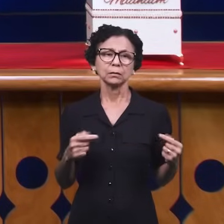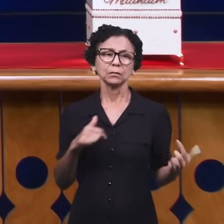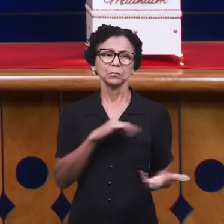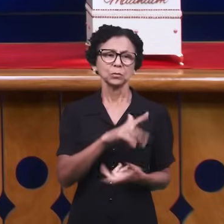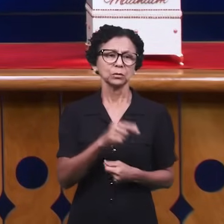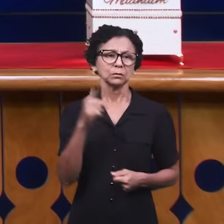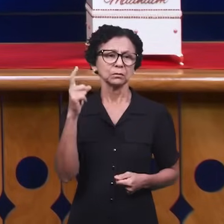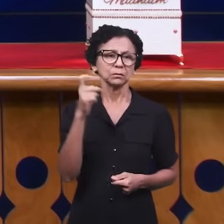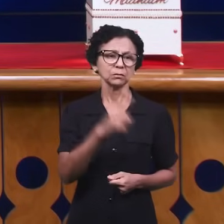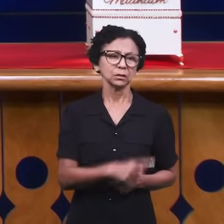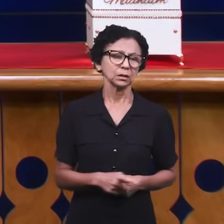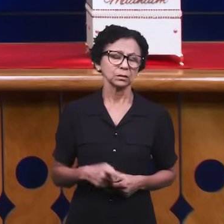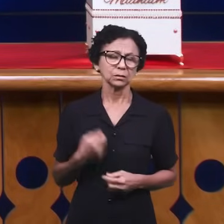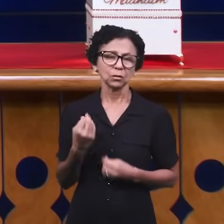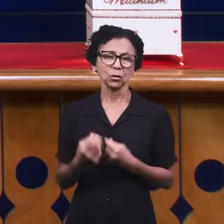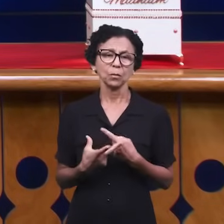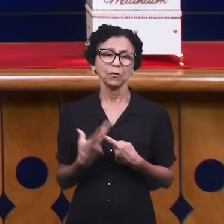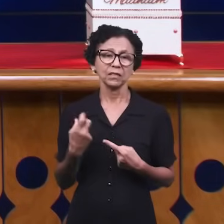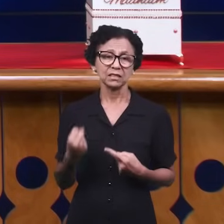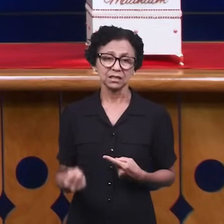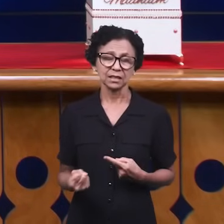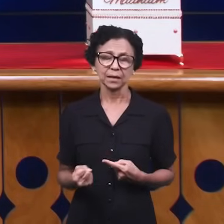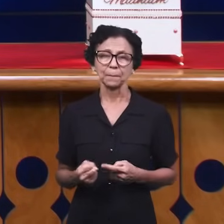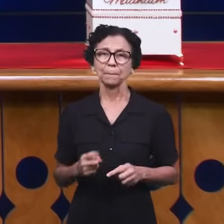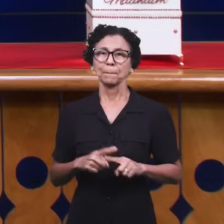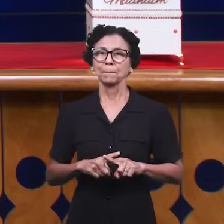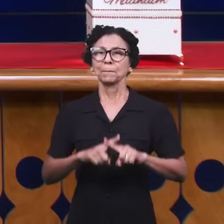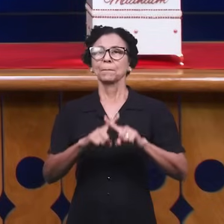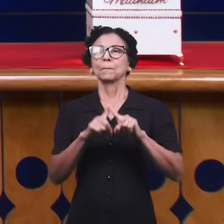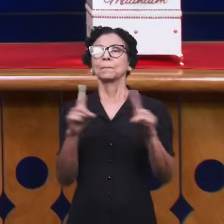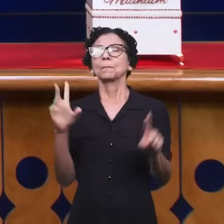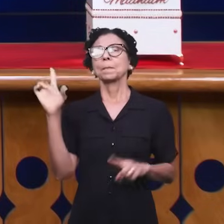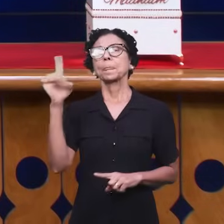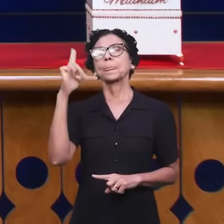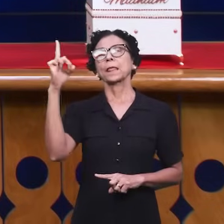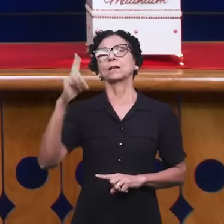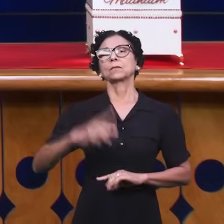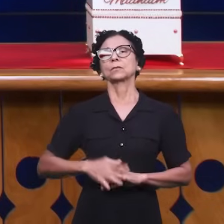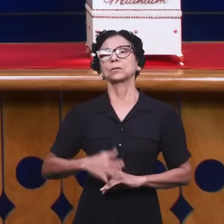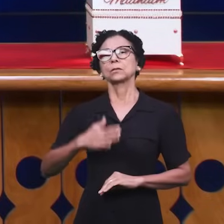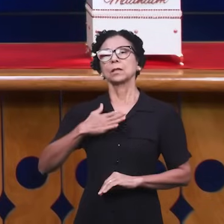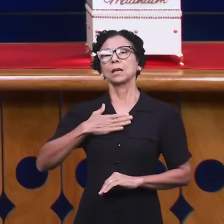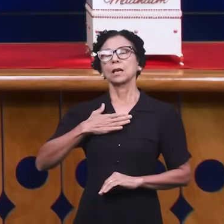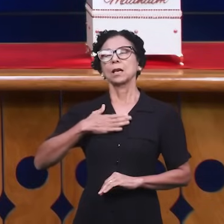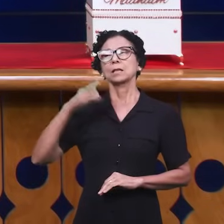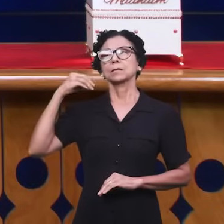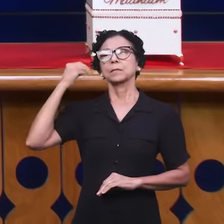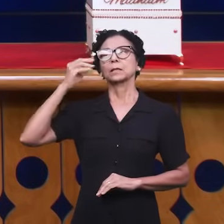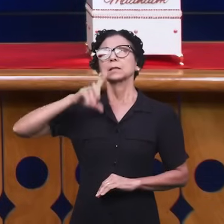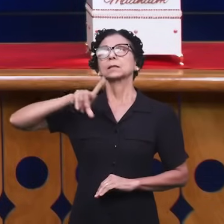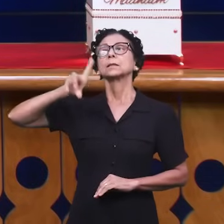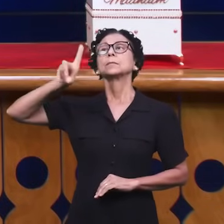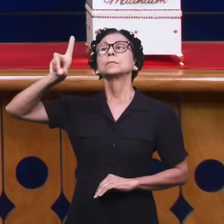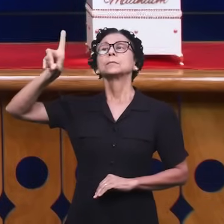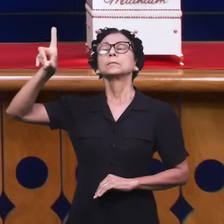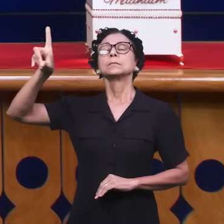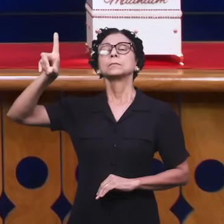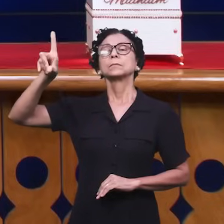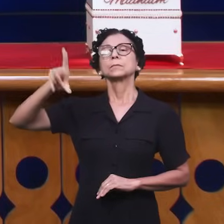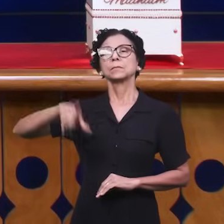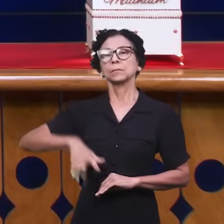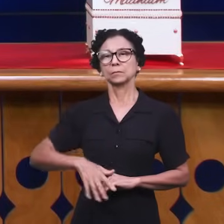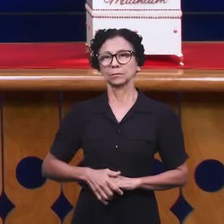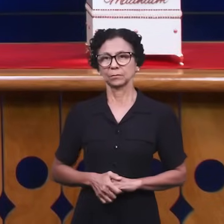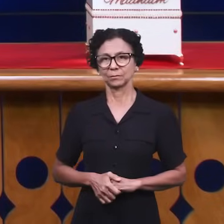isso. Ele falou, olha, a vitória e a experiência que eu tenho com Deus é uma experiência de